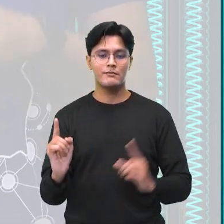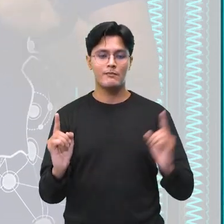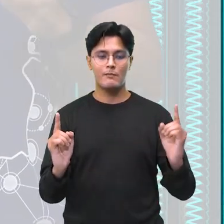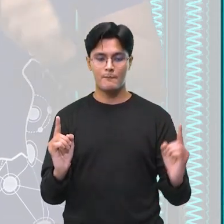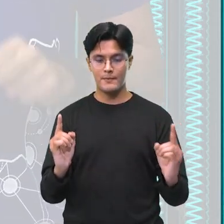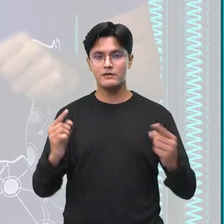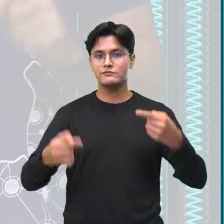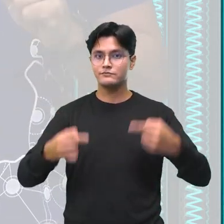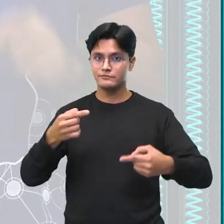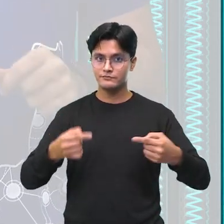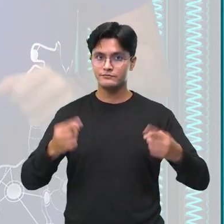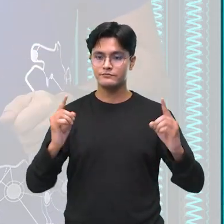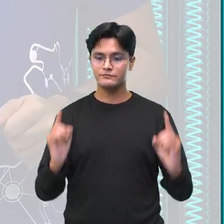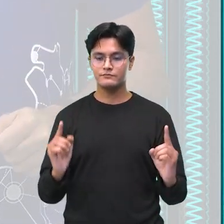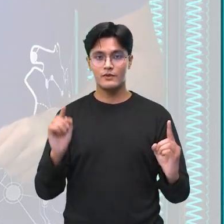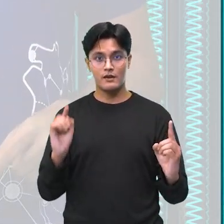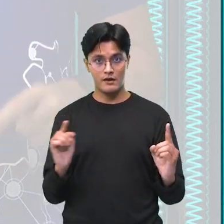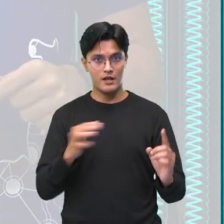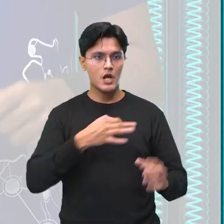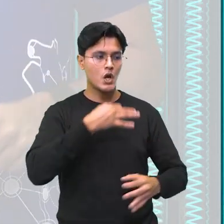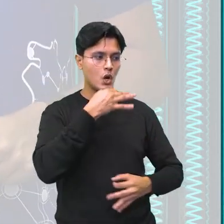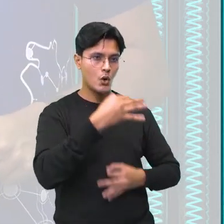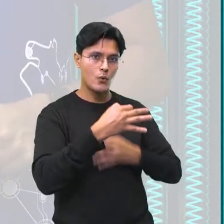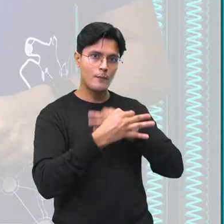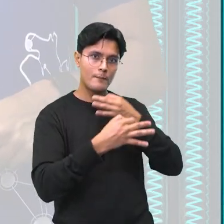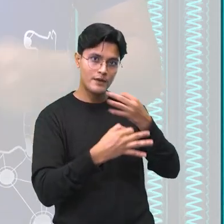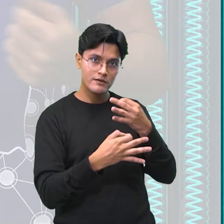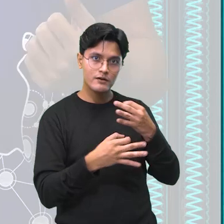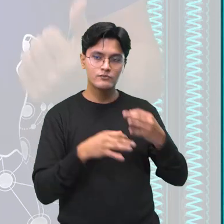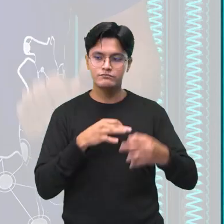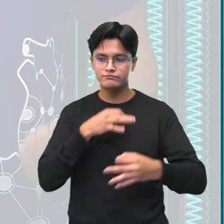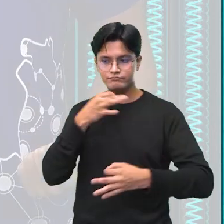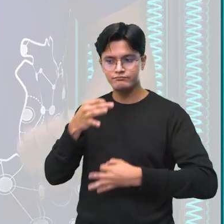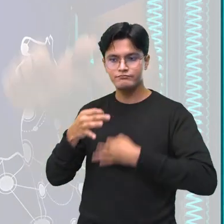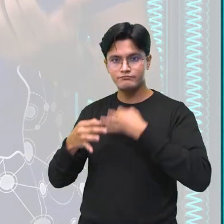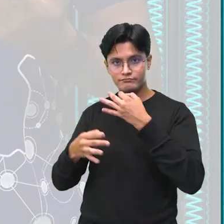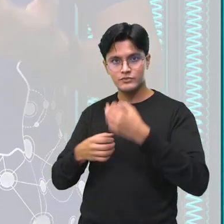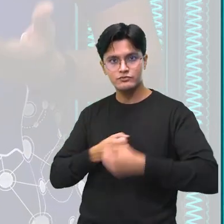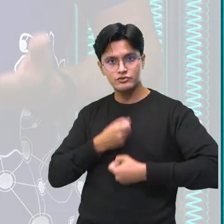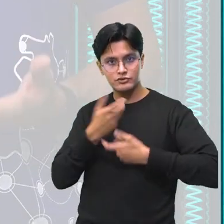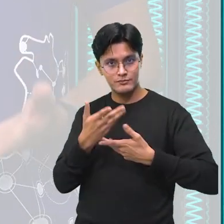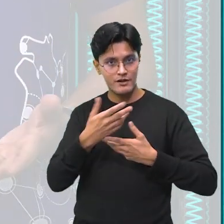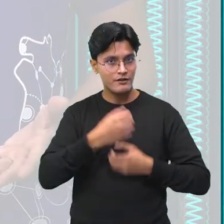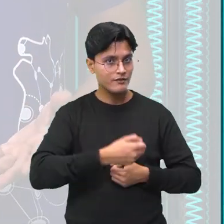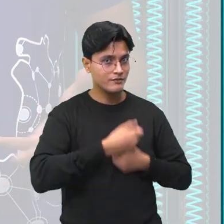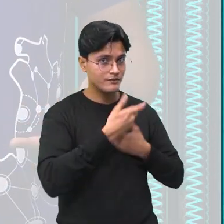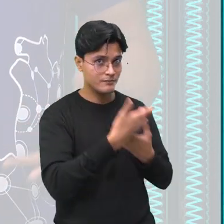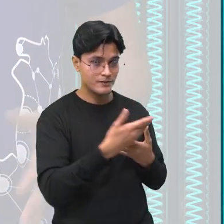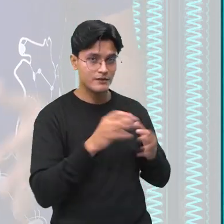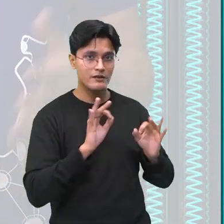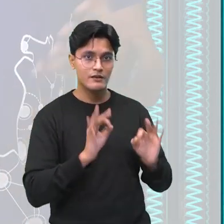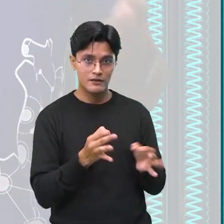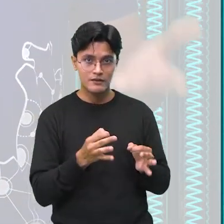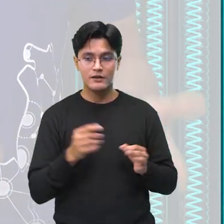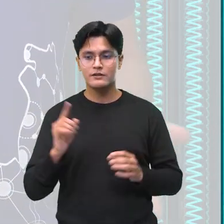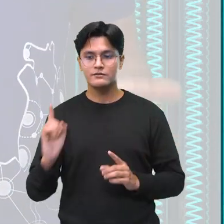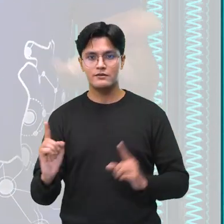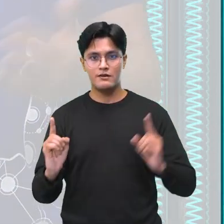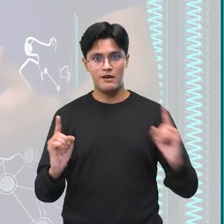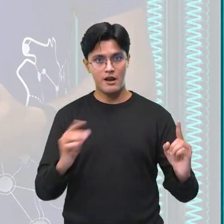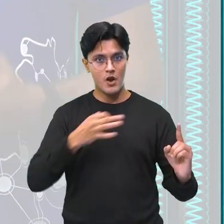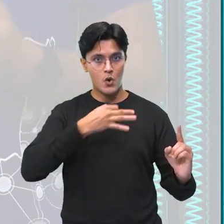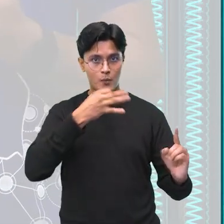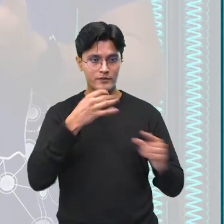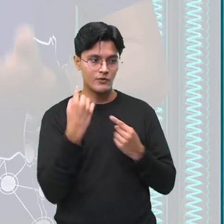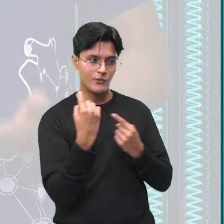debatedores defende uma opinião sobre o tema. Um debatedor apresenta argumentos contrários, ao